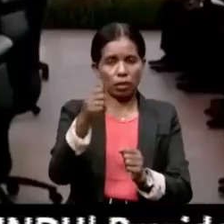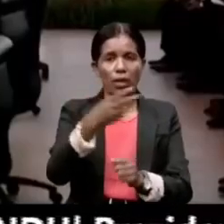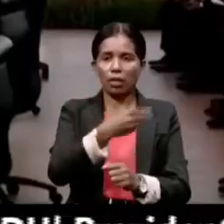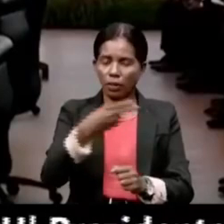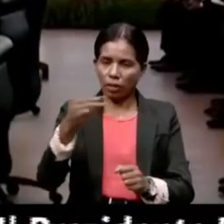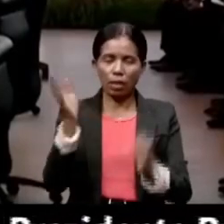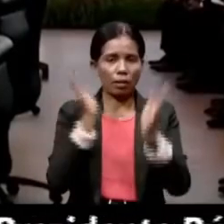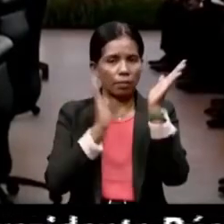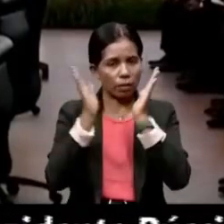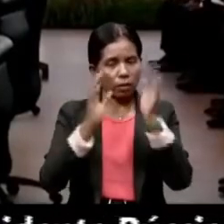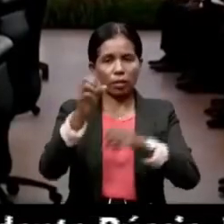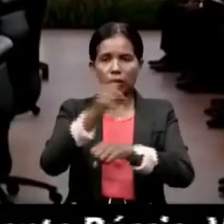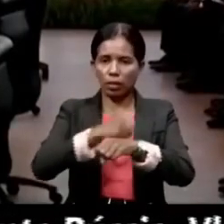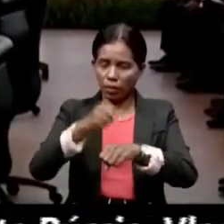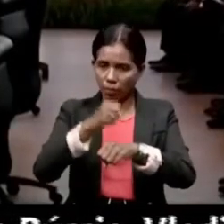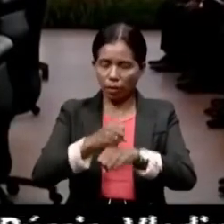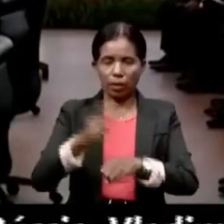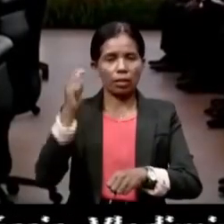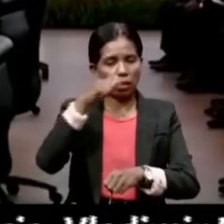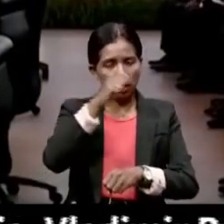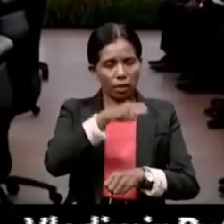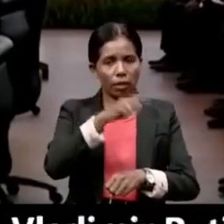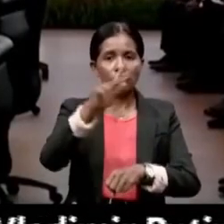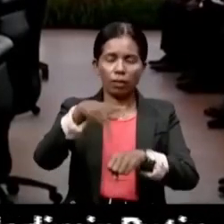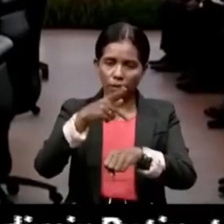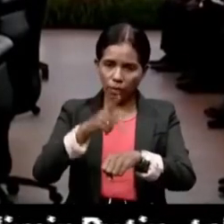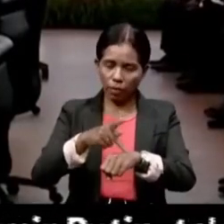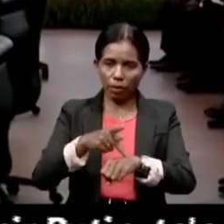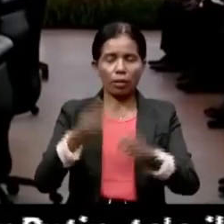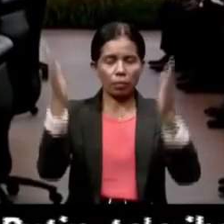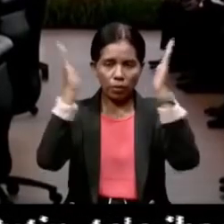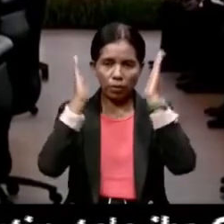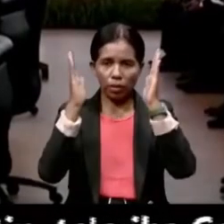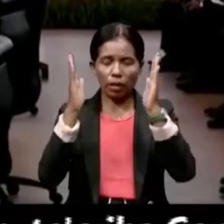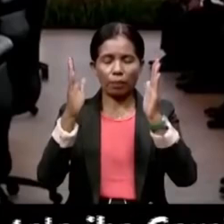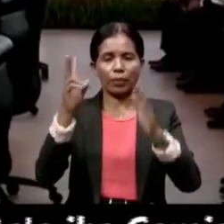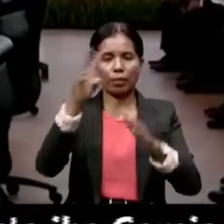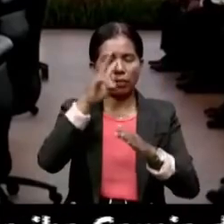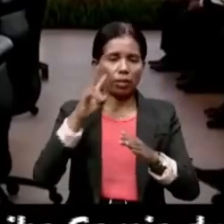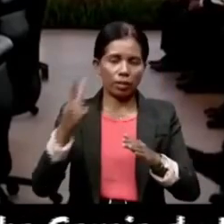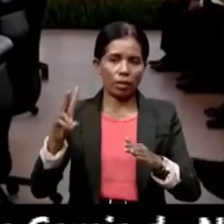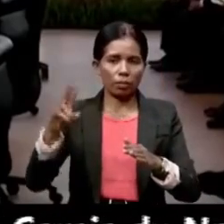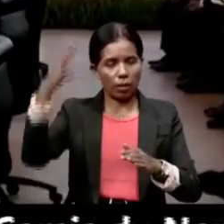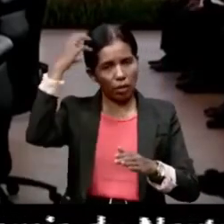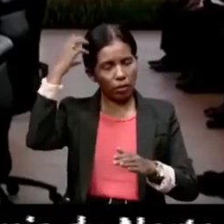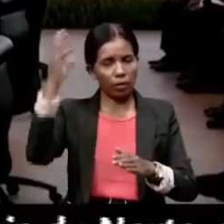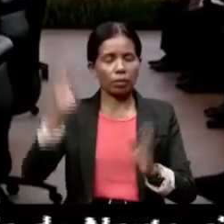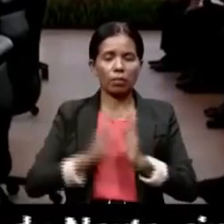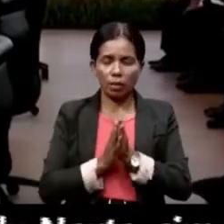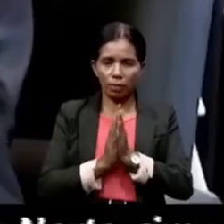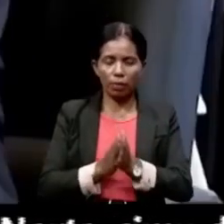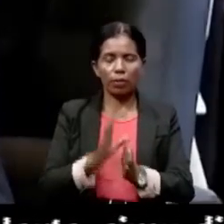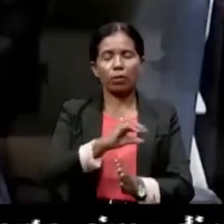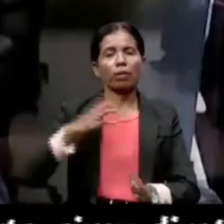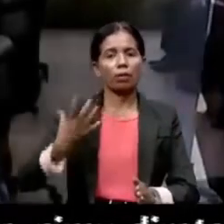Indonesia, Malásia, Singapura, Tailândia, Filipina, Brunei Darussalam, Vietnam, Laos, Myanmar no